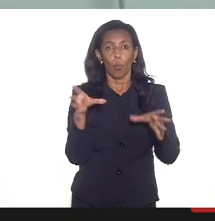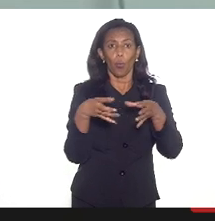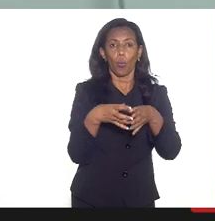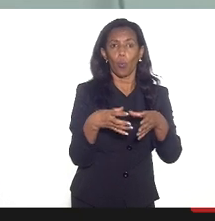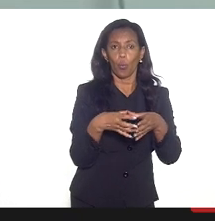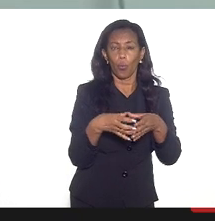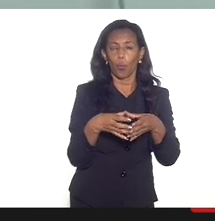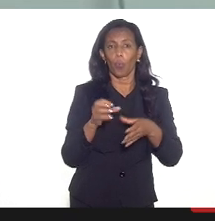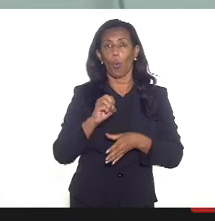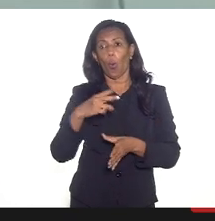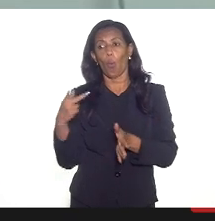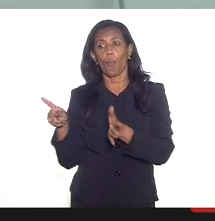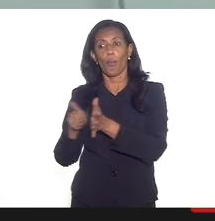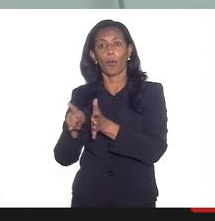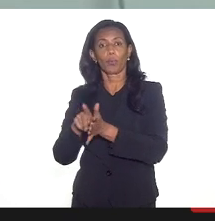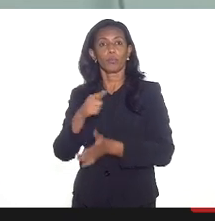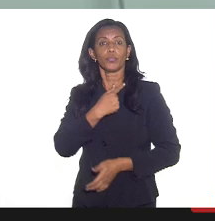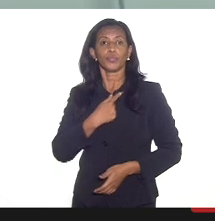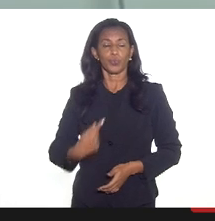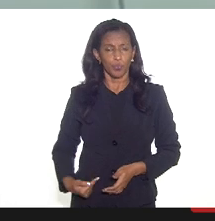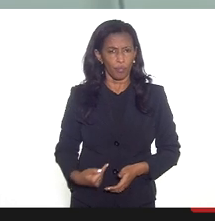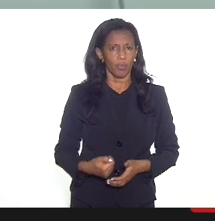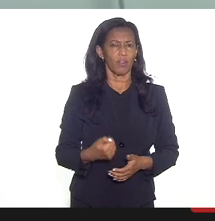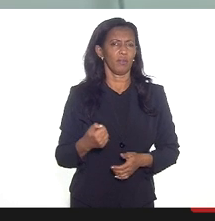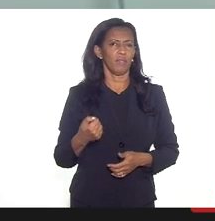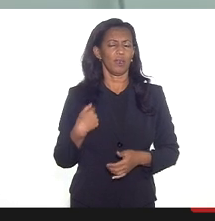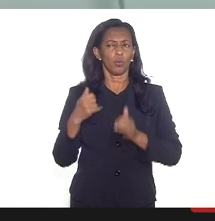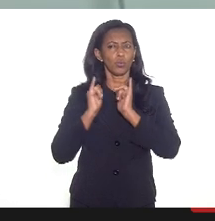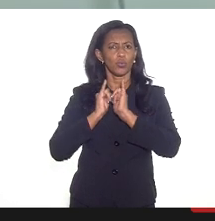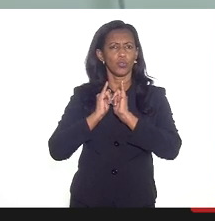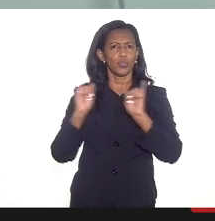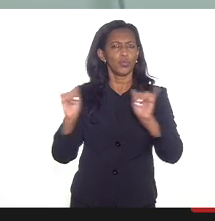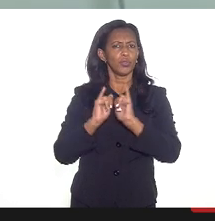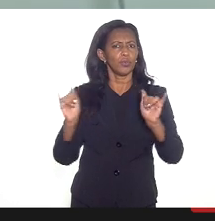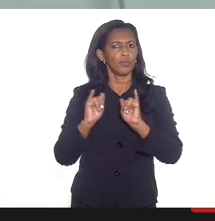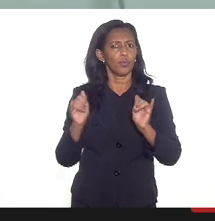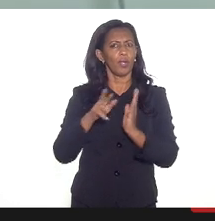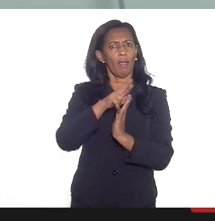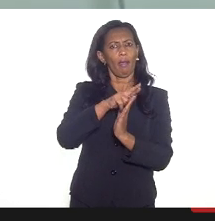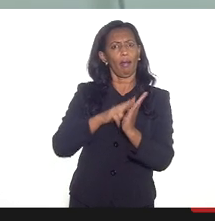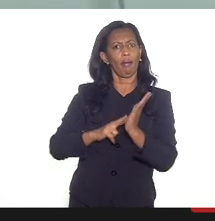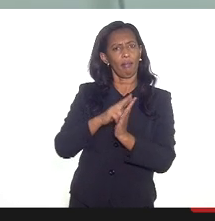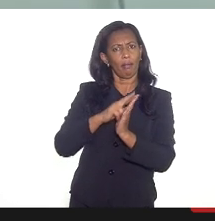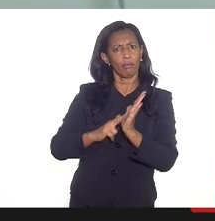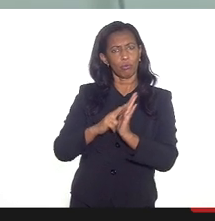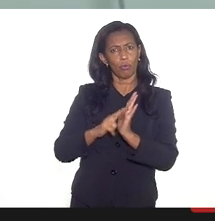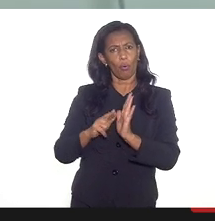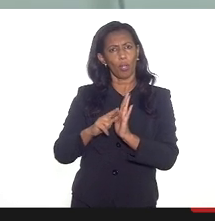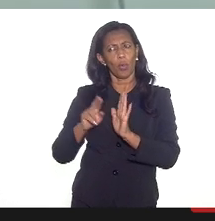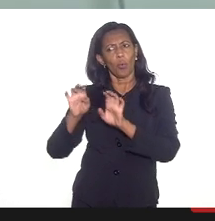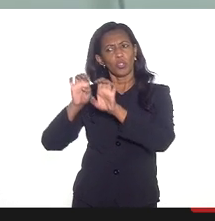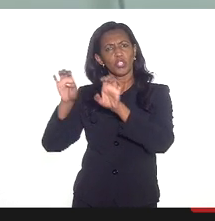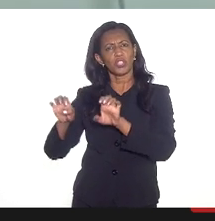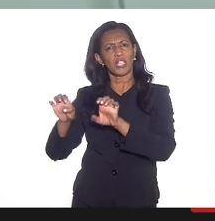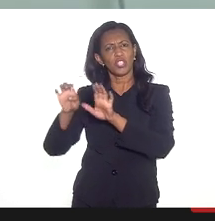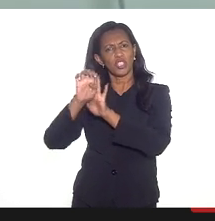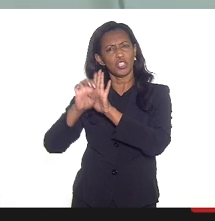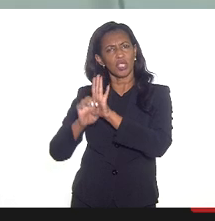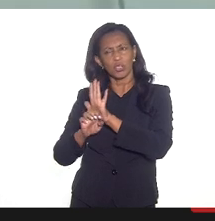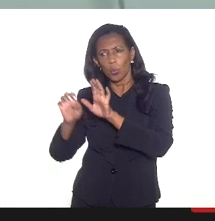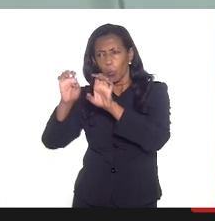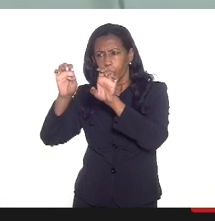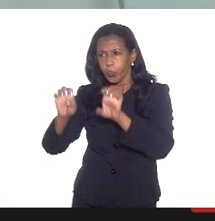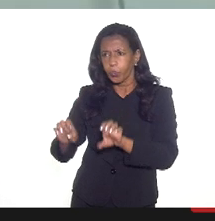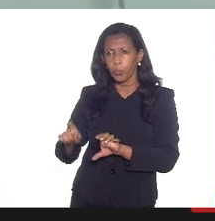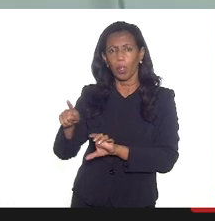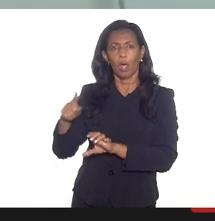ou até o próprio governo faça e divulgue relatórios e estatísticas anuais. Mesmo com